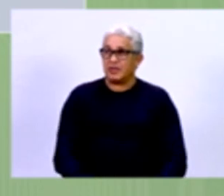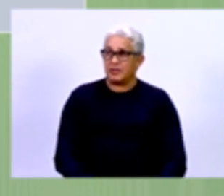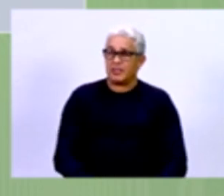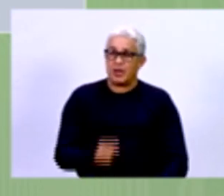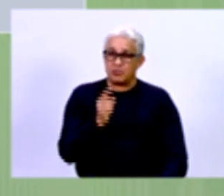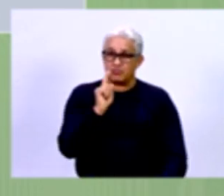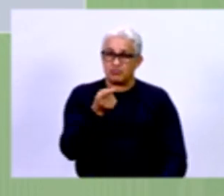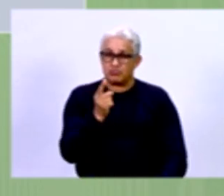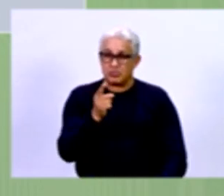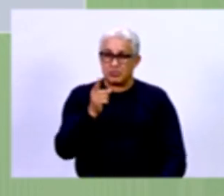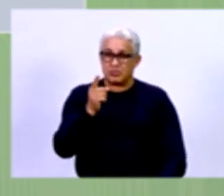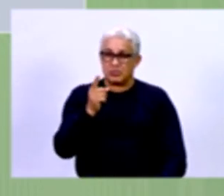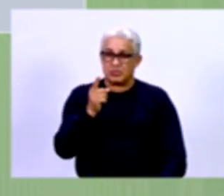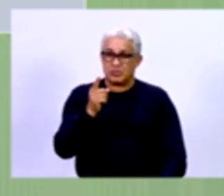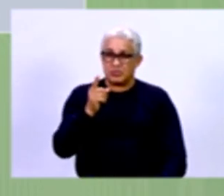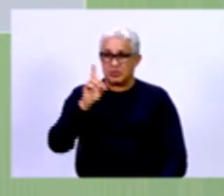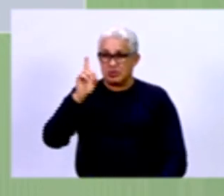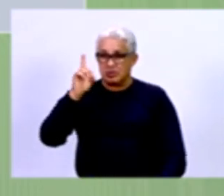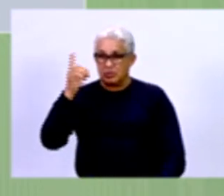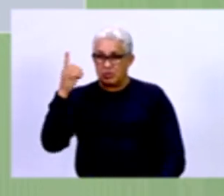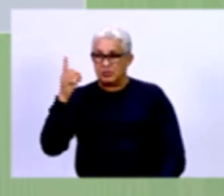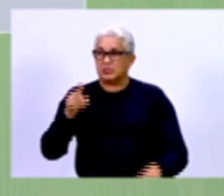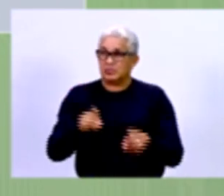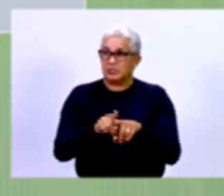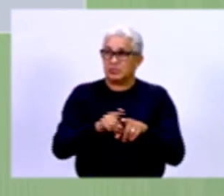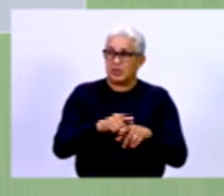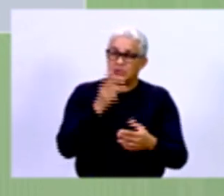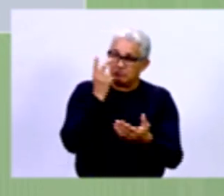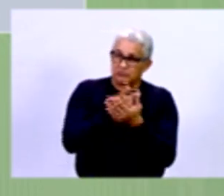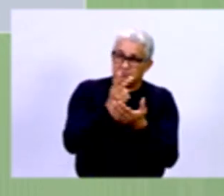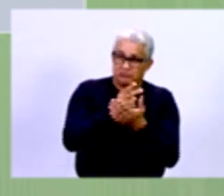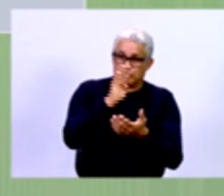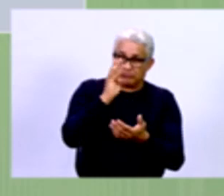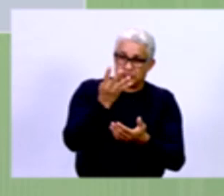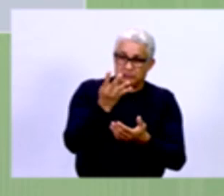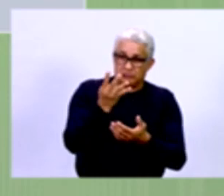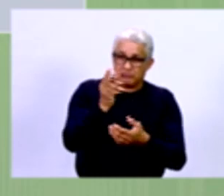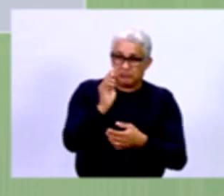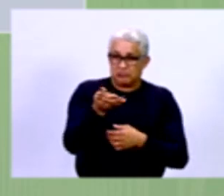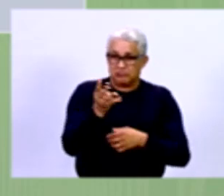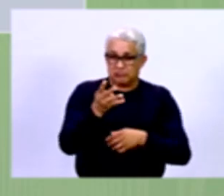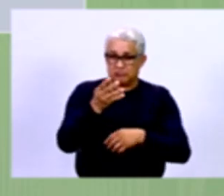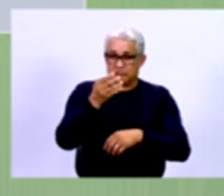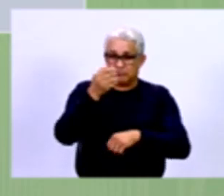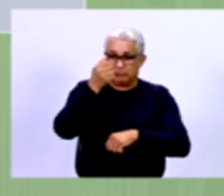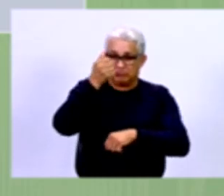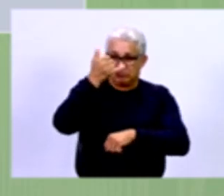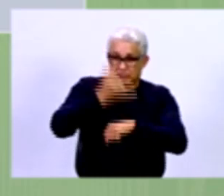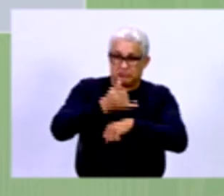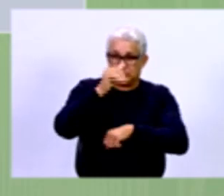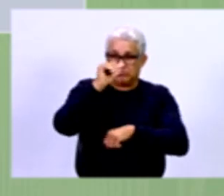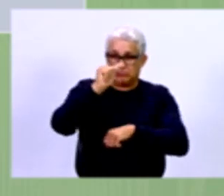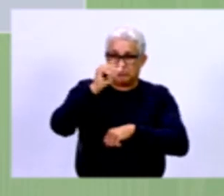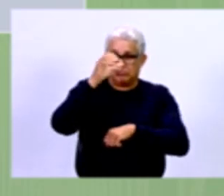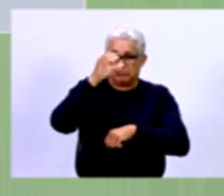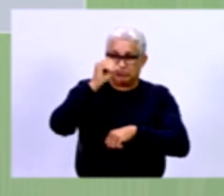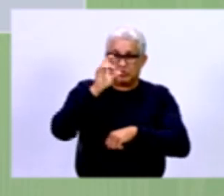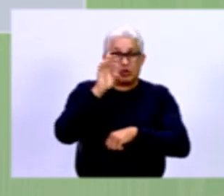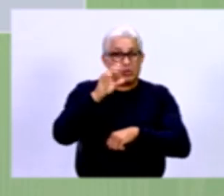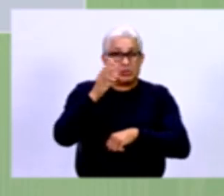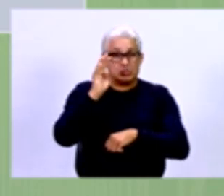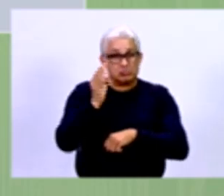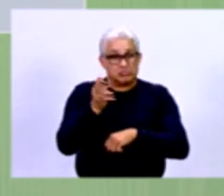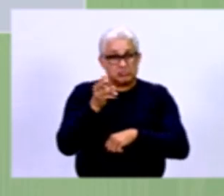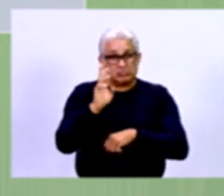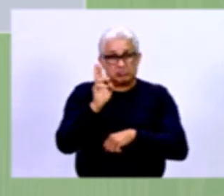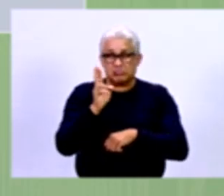R$1 por dólar, a gente vê o mesmo preço de aço de R$4, o preço do aço se torna apenas R$4. E nesse